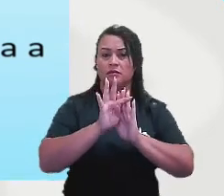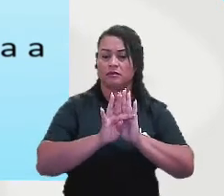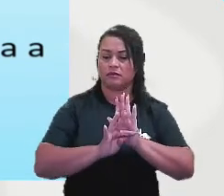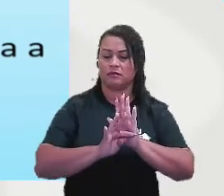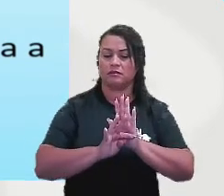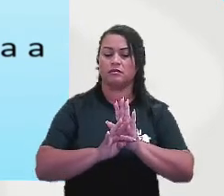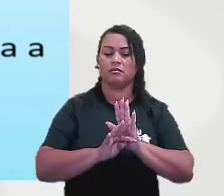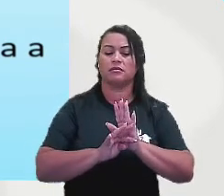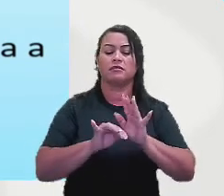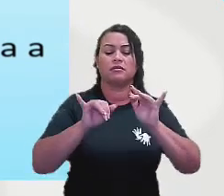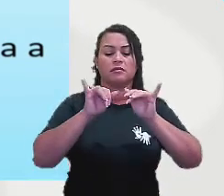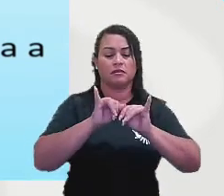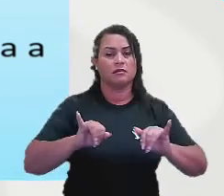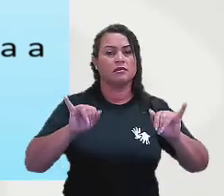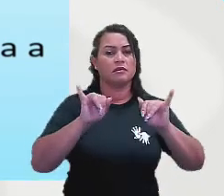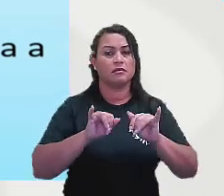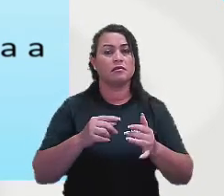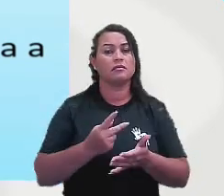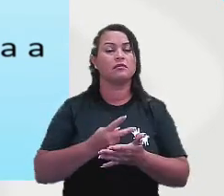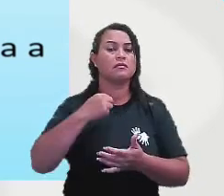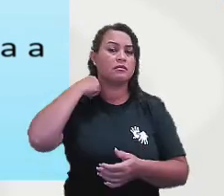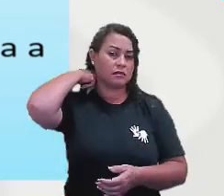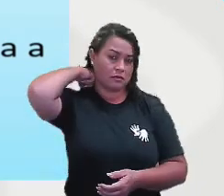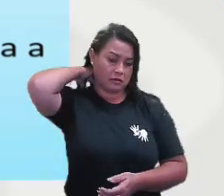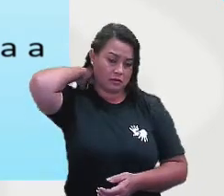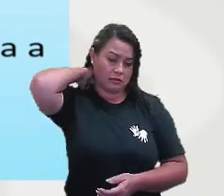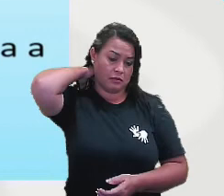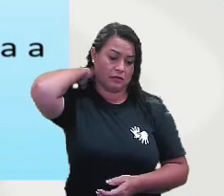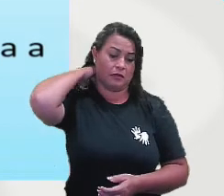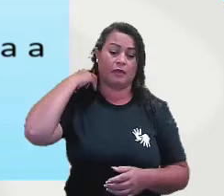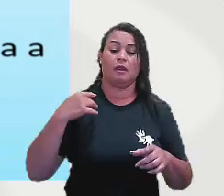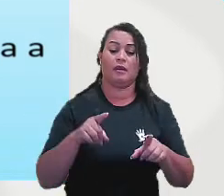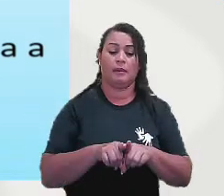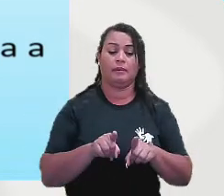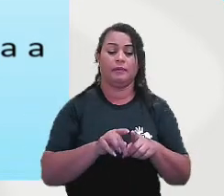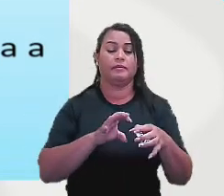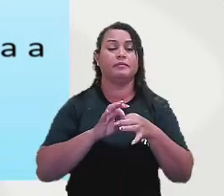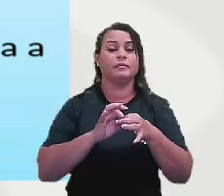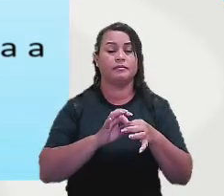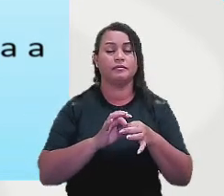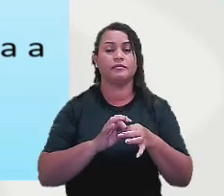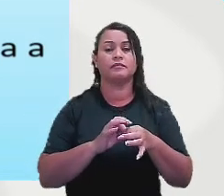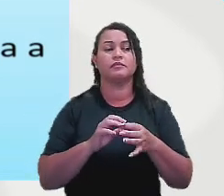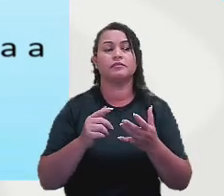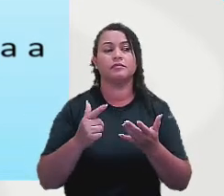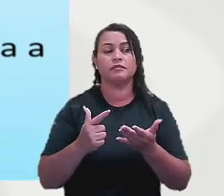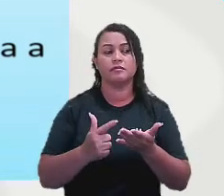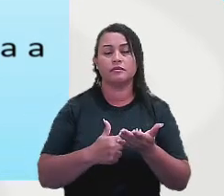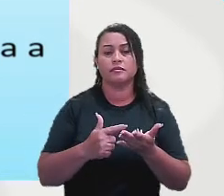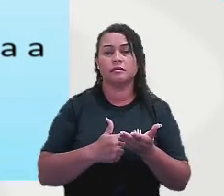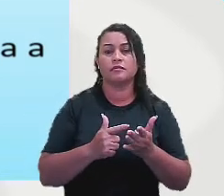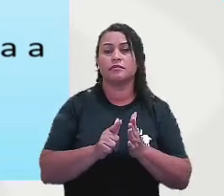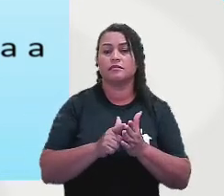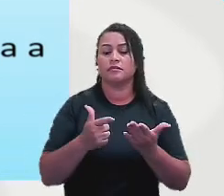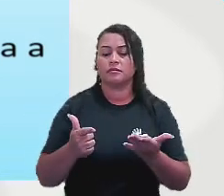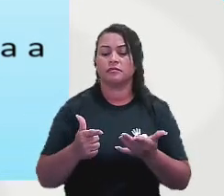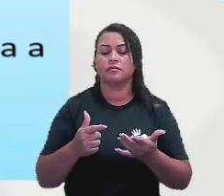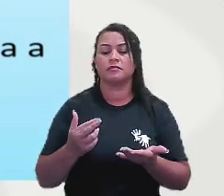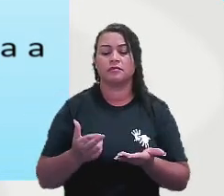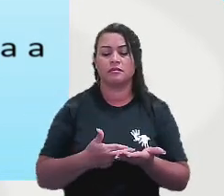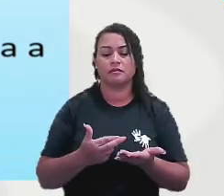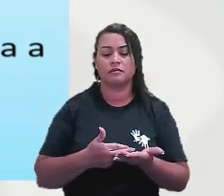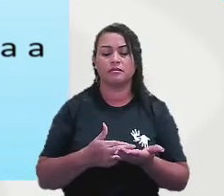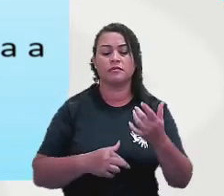servem para informar um acontecimento. São veiculados nos jornais, revistas, nos telejornais